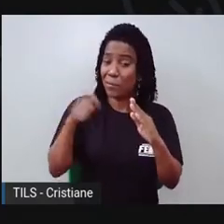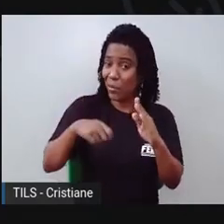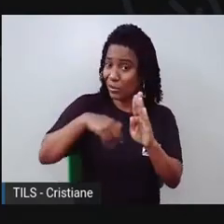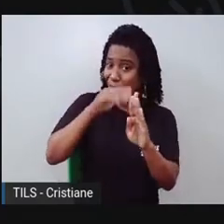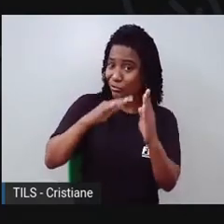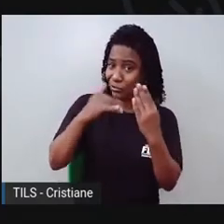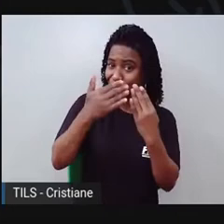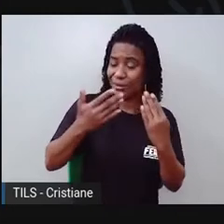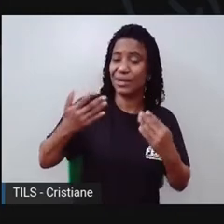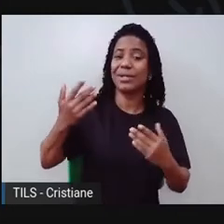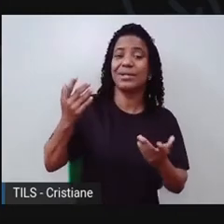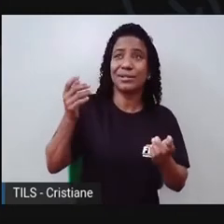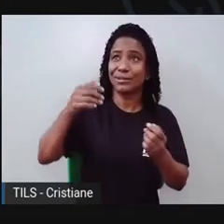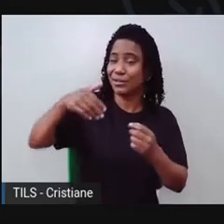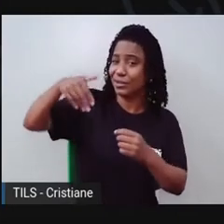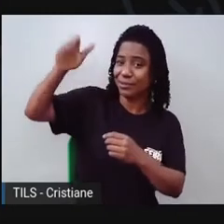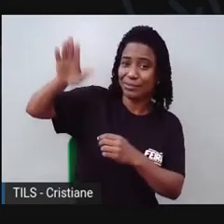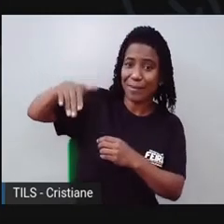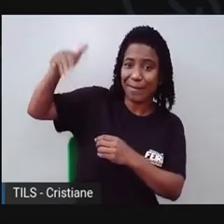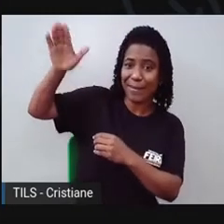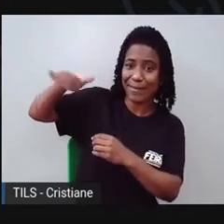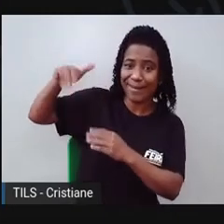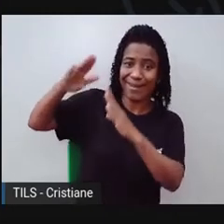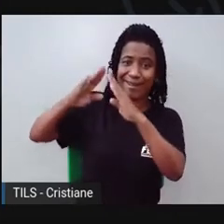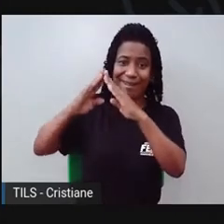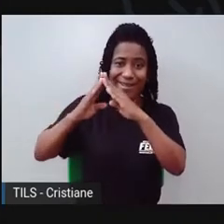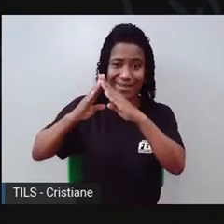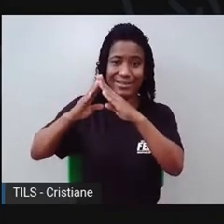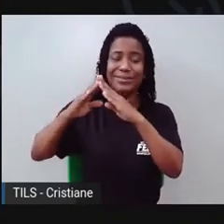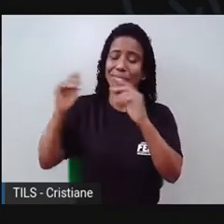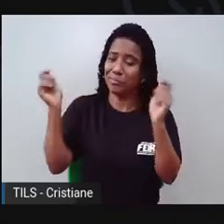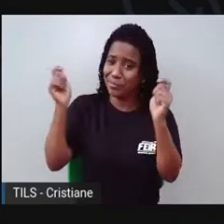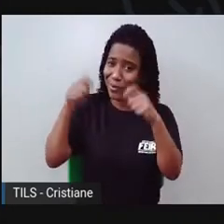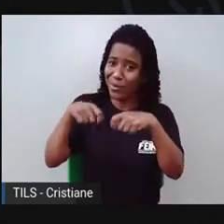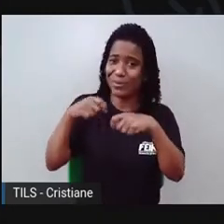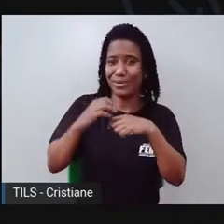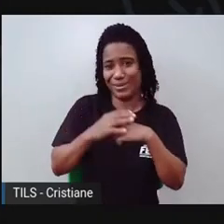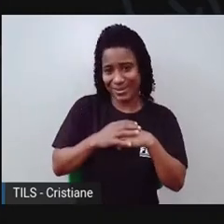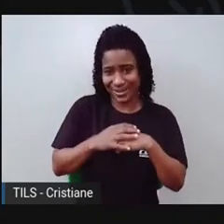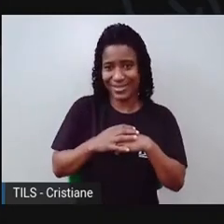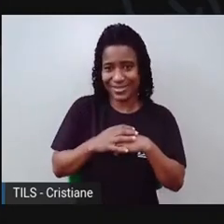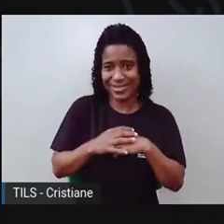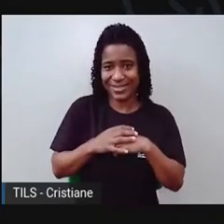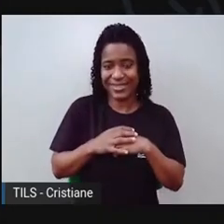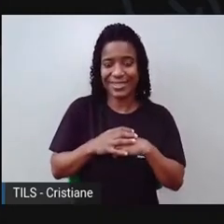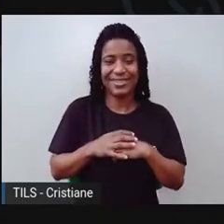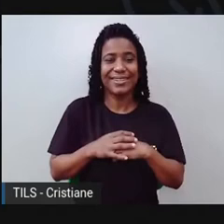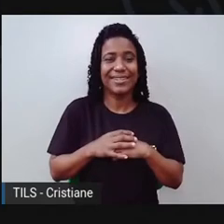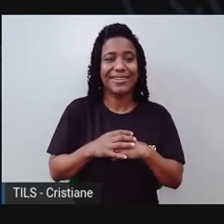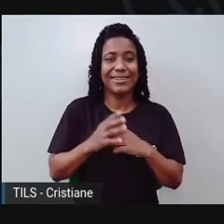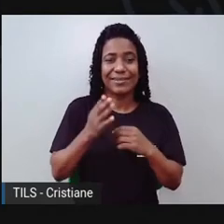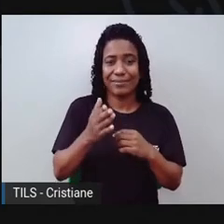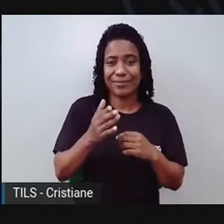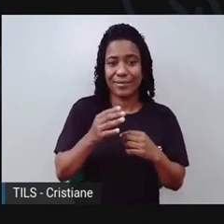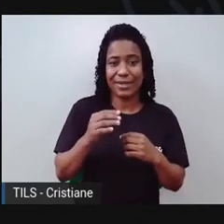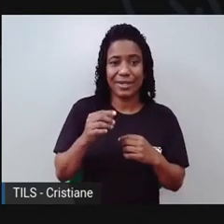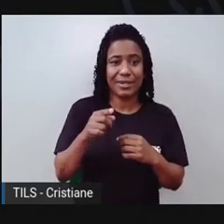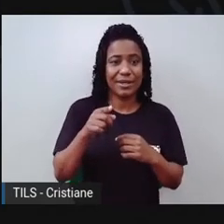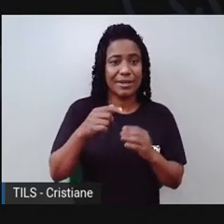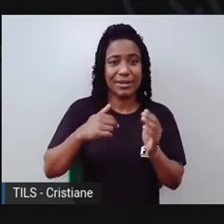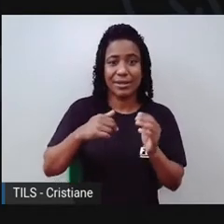de parede, que a gente põe pigmento, né, para fazer a cor. E a Pró tá usando essa